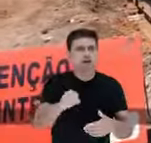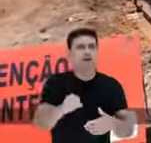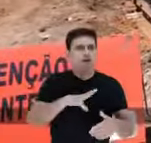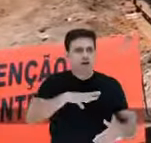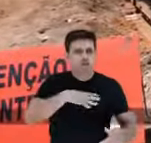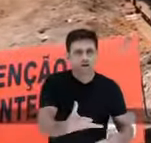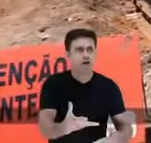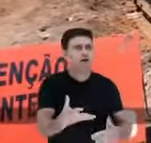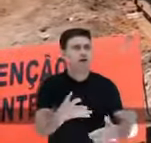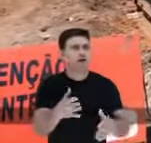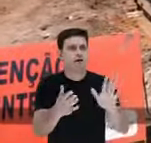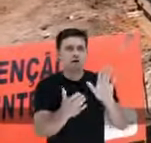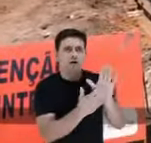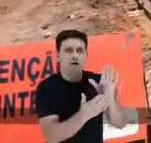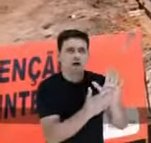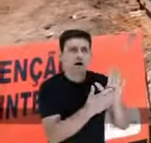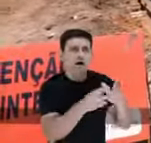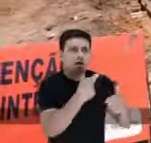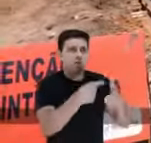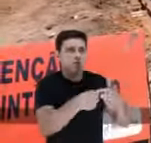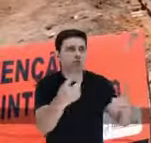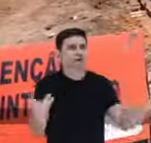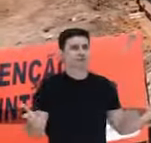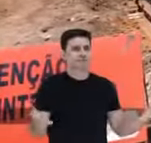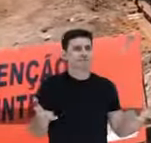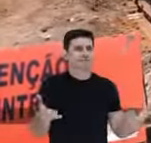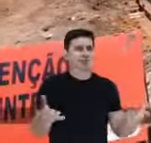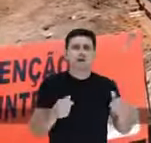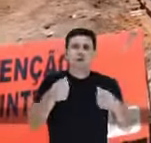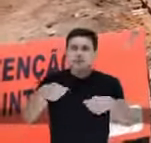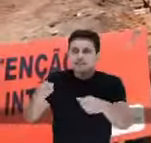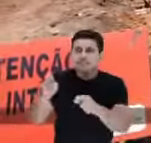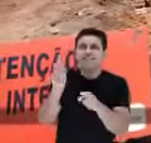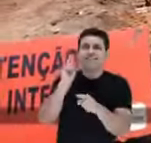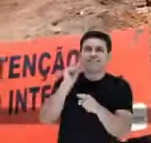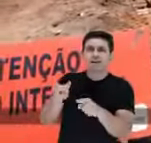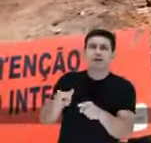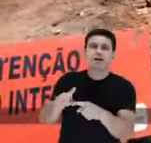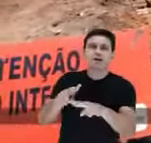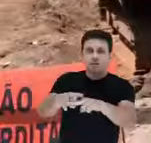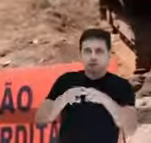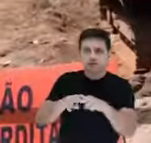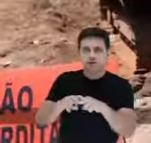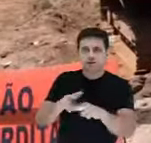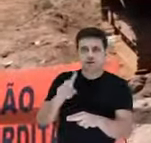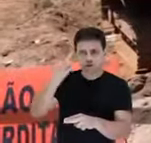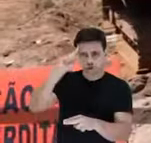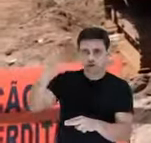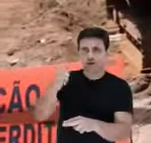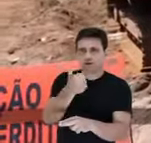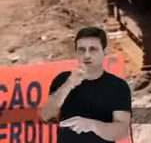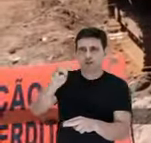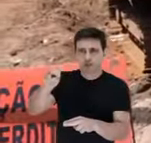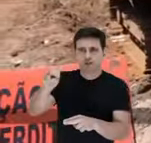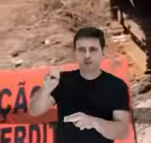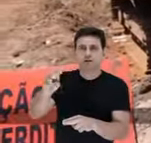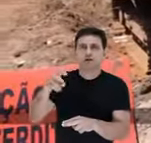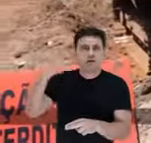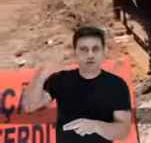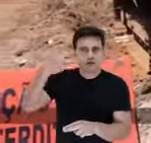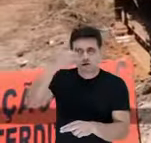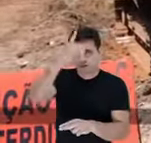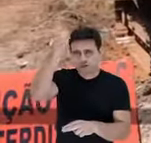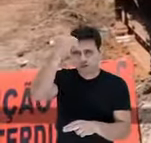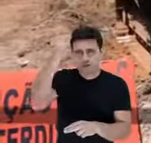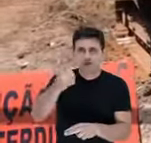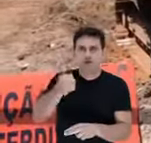esses serviços públicos e ter coragem de mostrar esses problemas para você. Por isso, no dia 15 de novembro, não